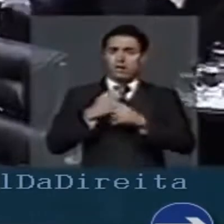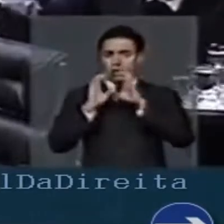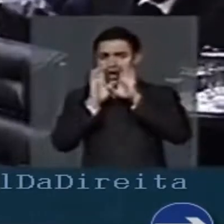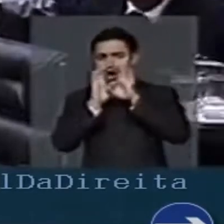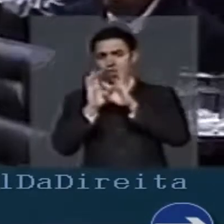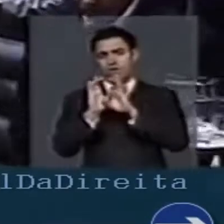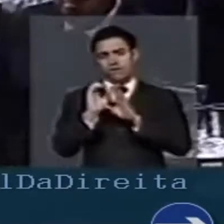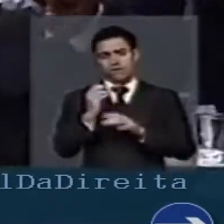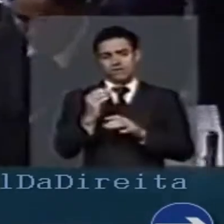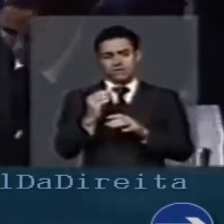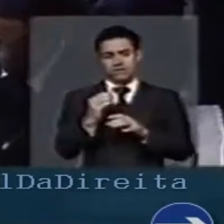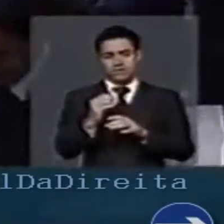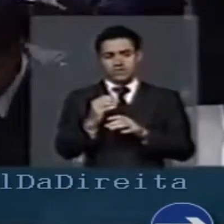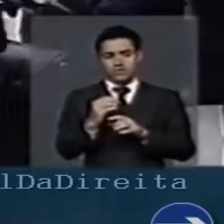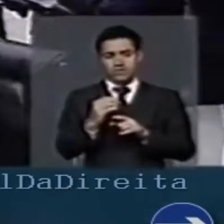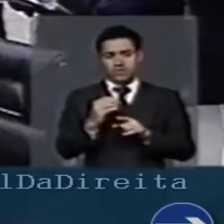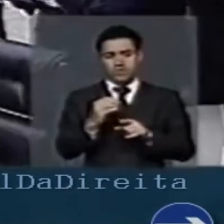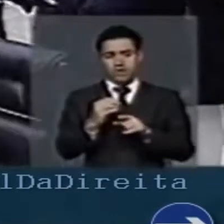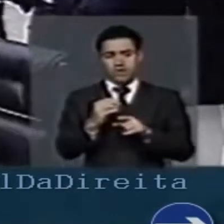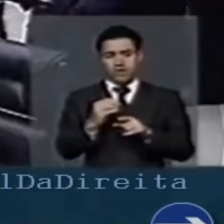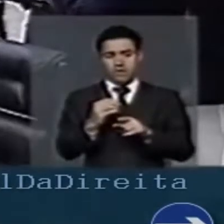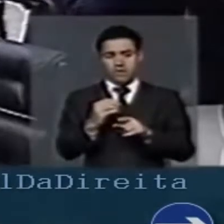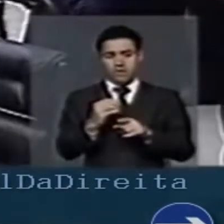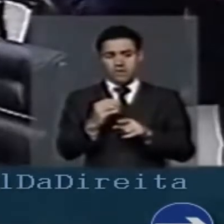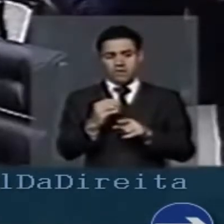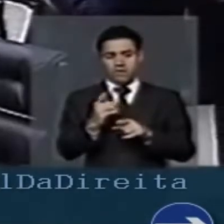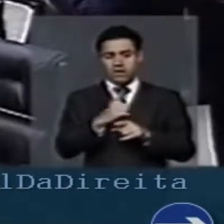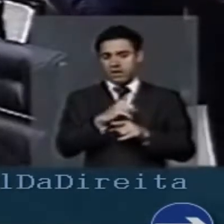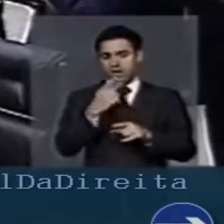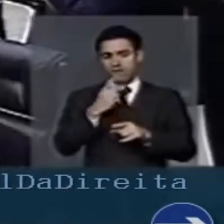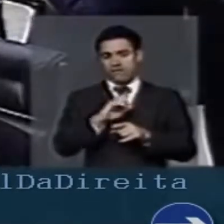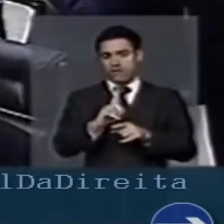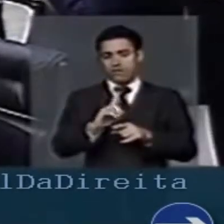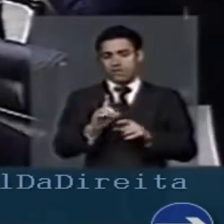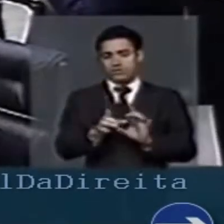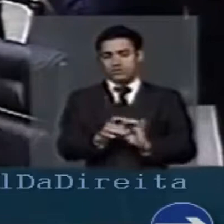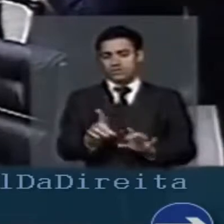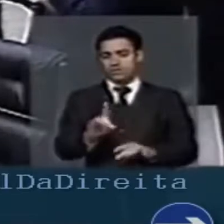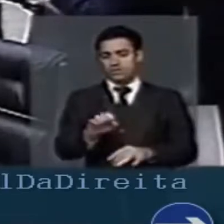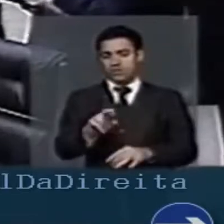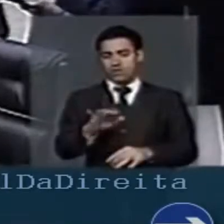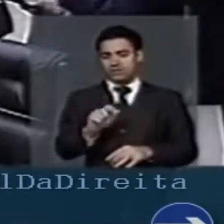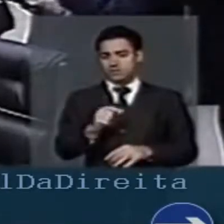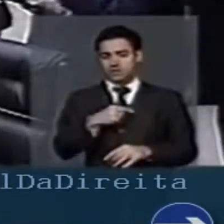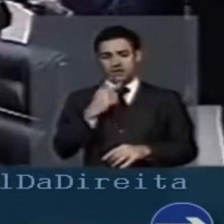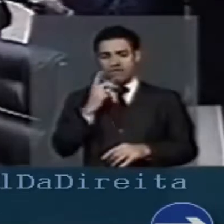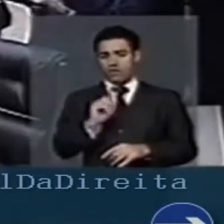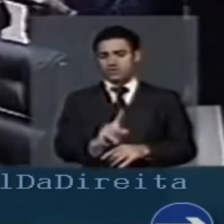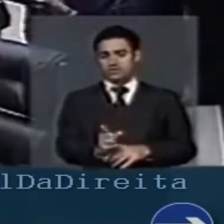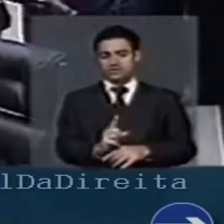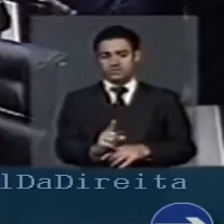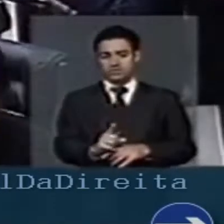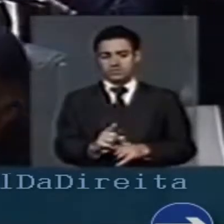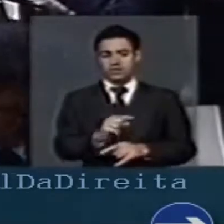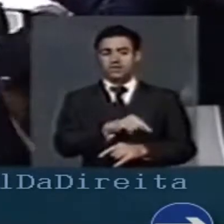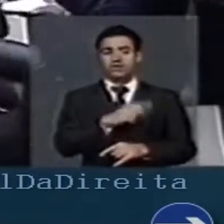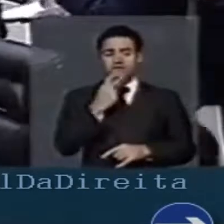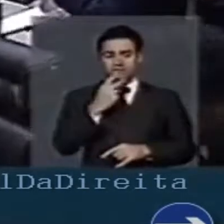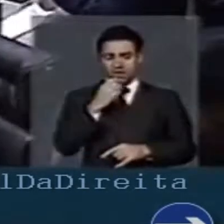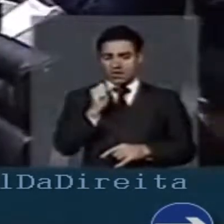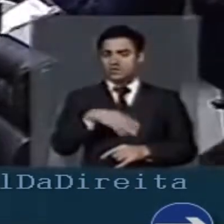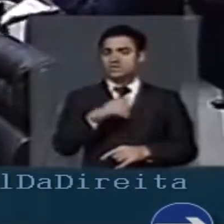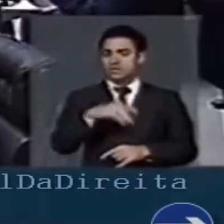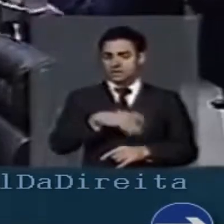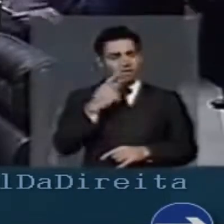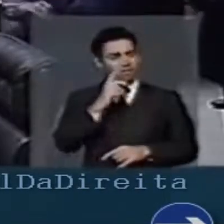respeite. O ministro não falou que não há democracia ou que há em Cuba. O ministro não tocou nisso. Sim, falou. O ministro falou. Não, falou. A palavra,